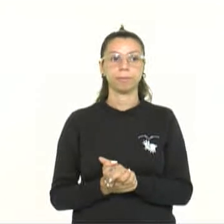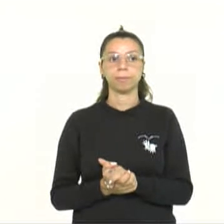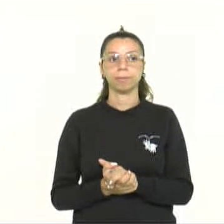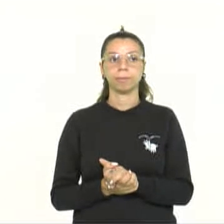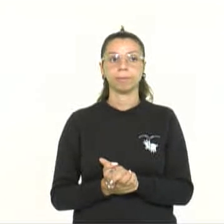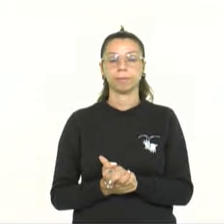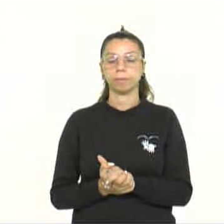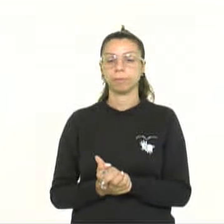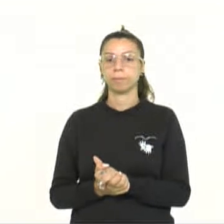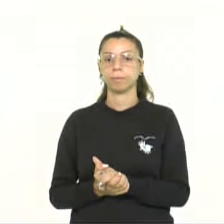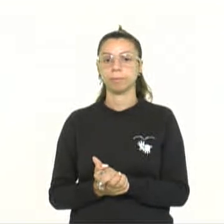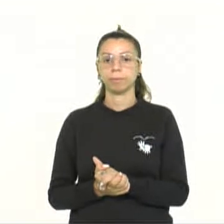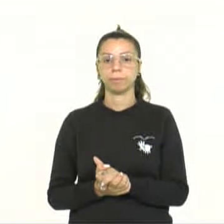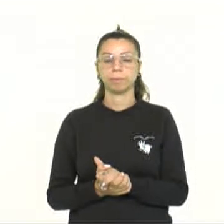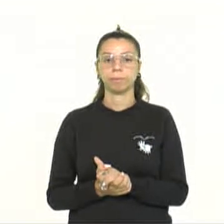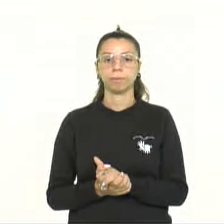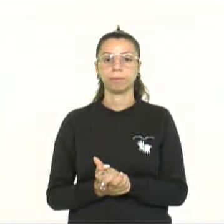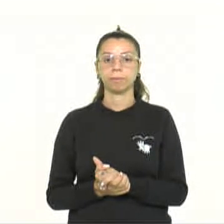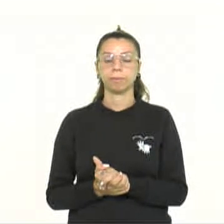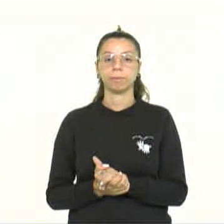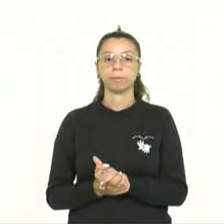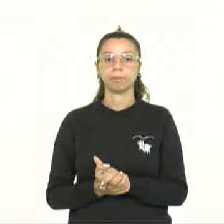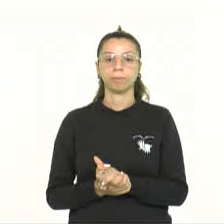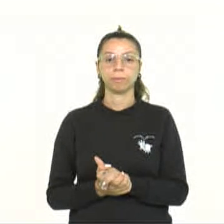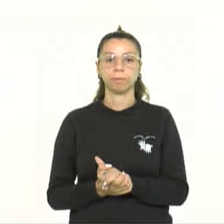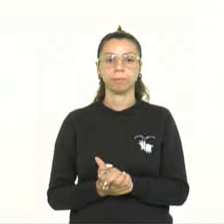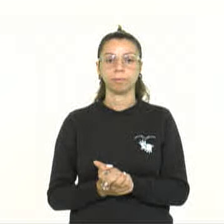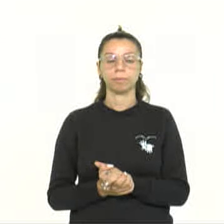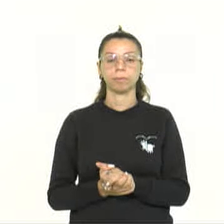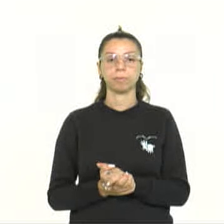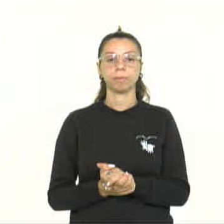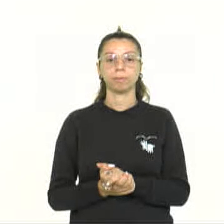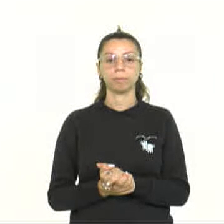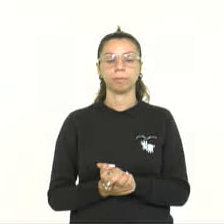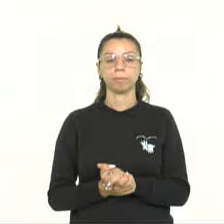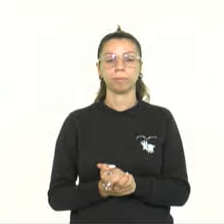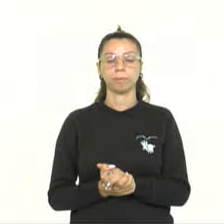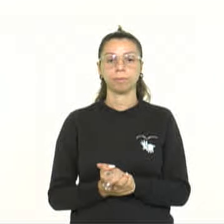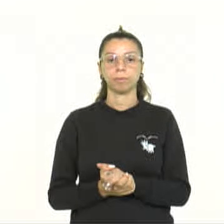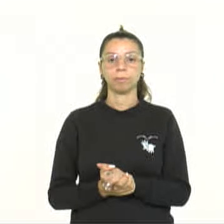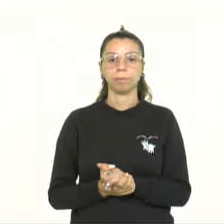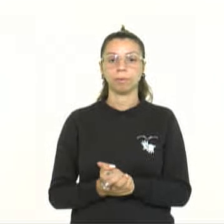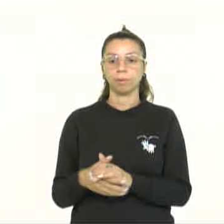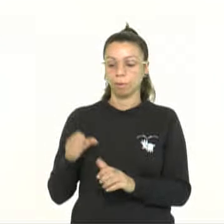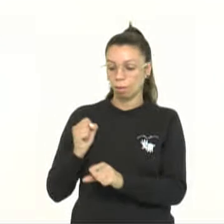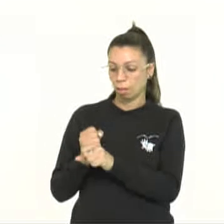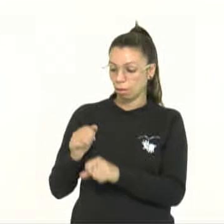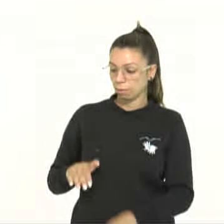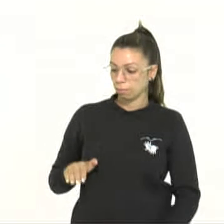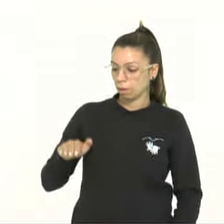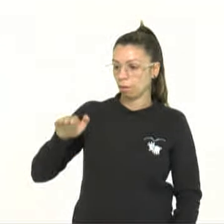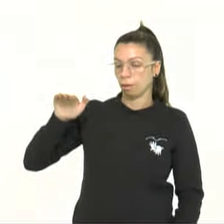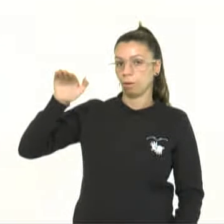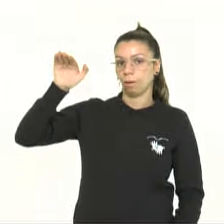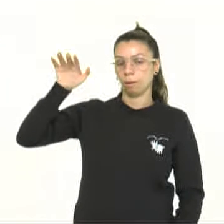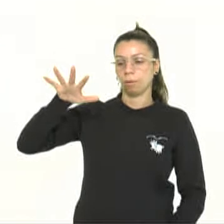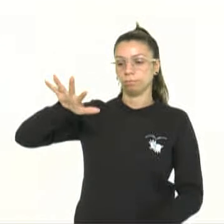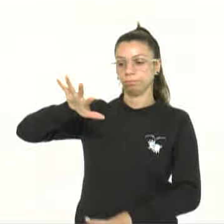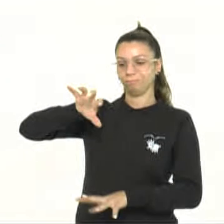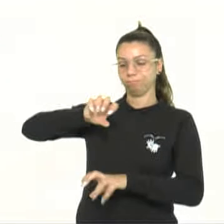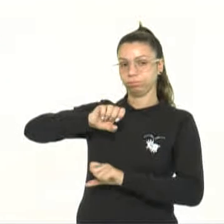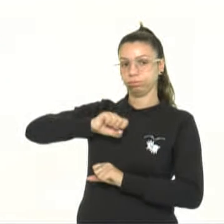1814, escultor, quando adulto contraiu uma enfermidade deformante, de